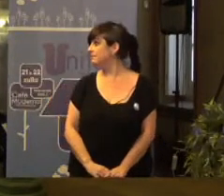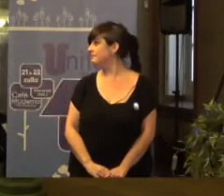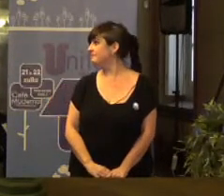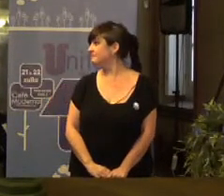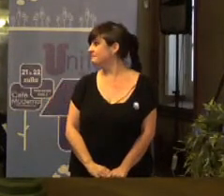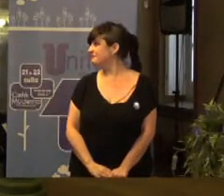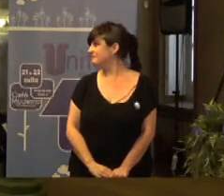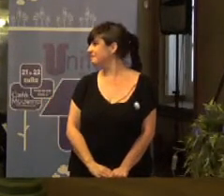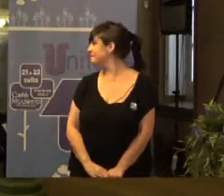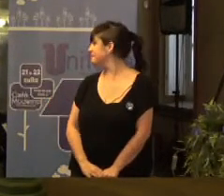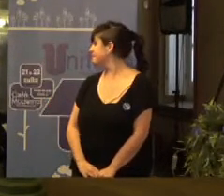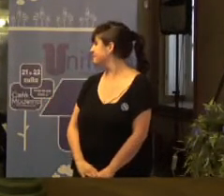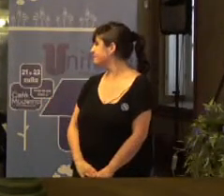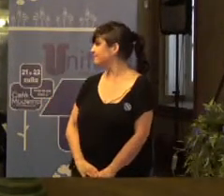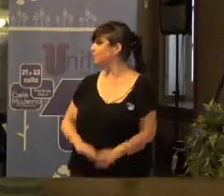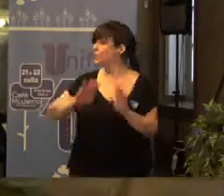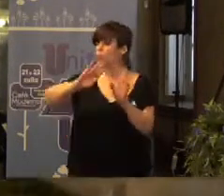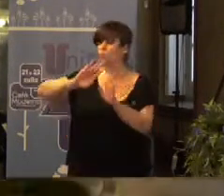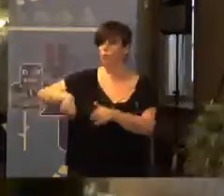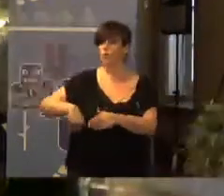Por aquí? Última.